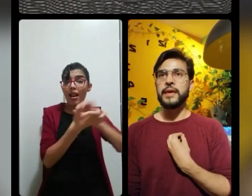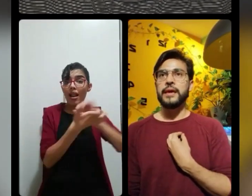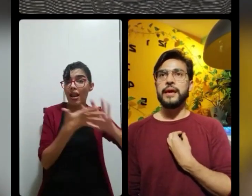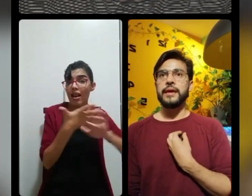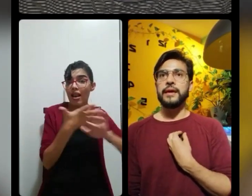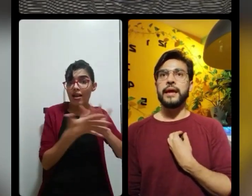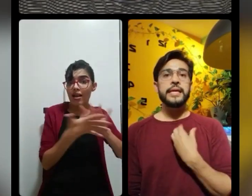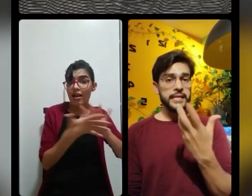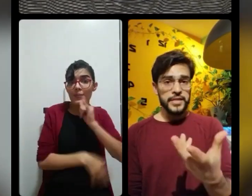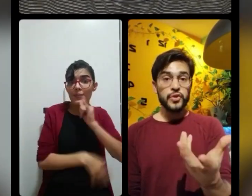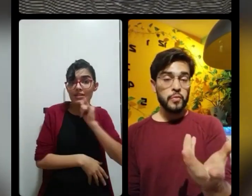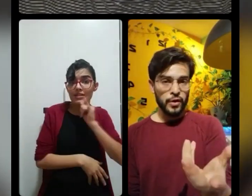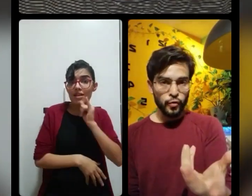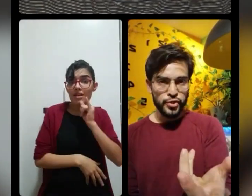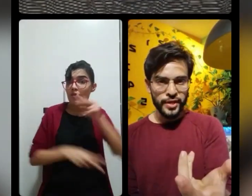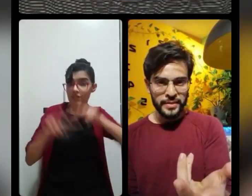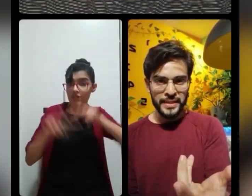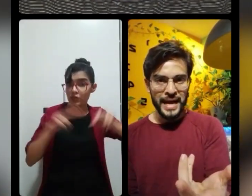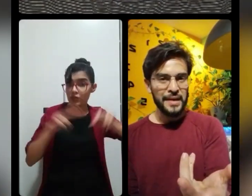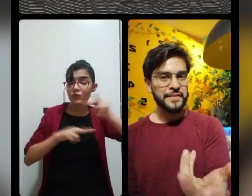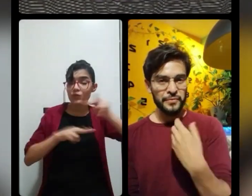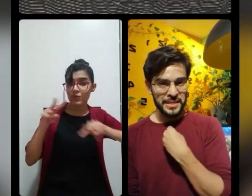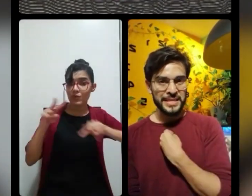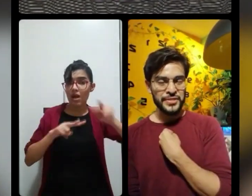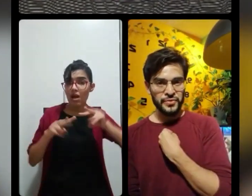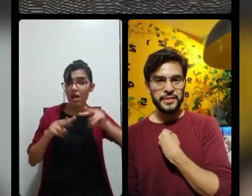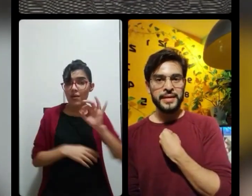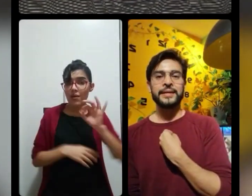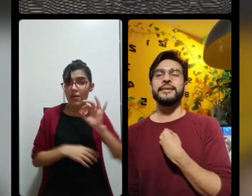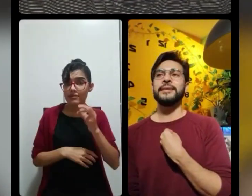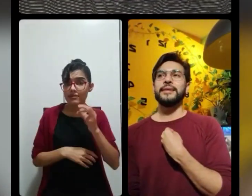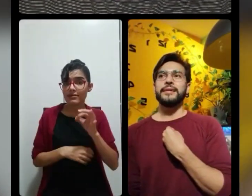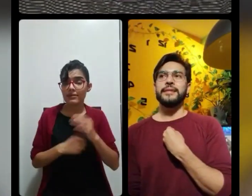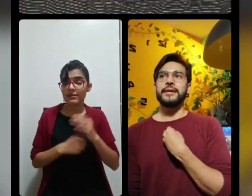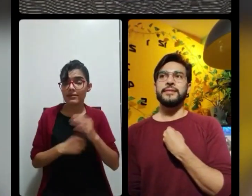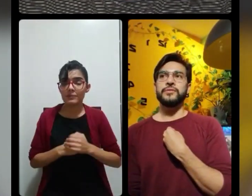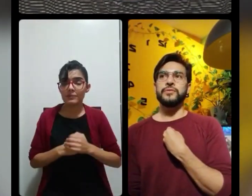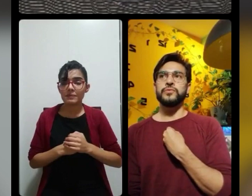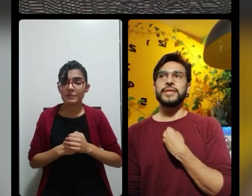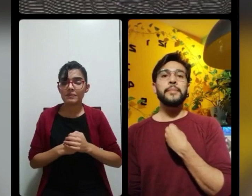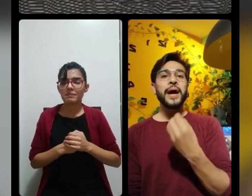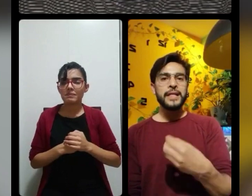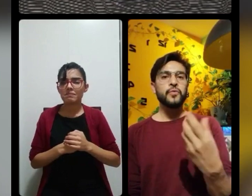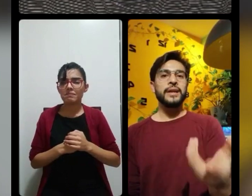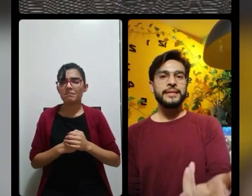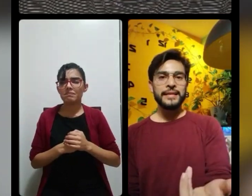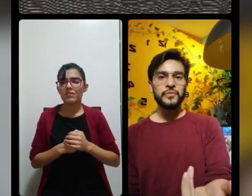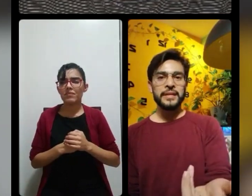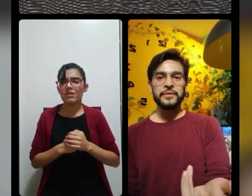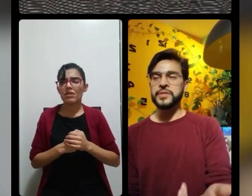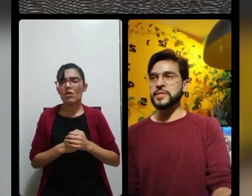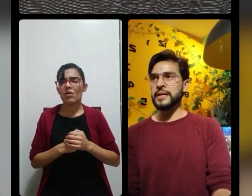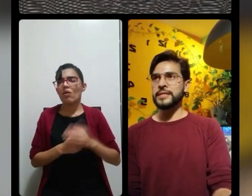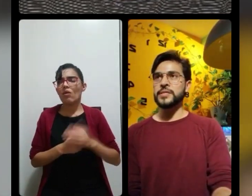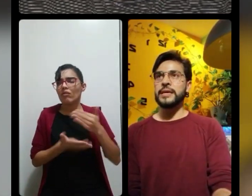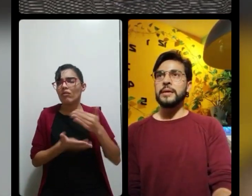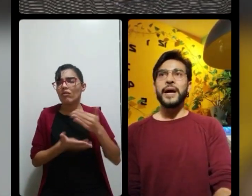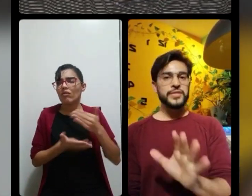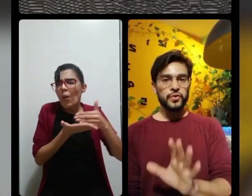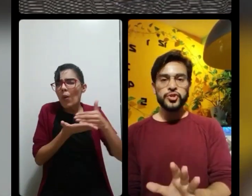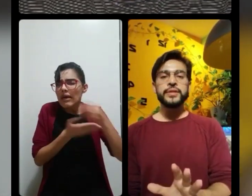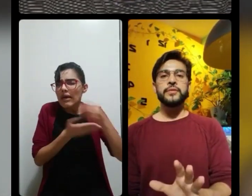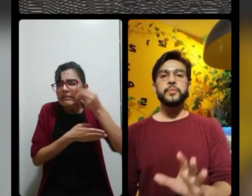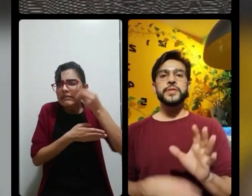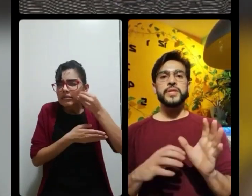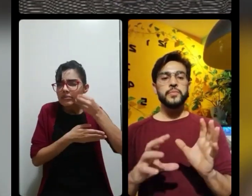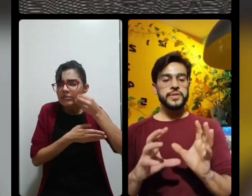professor. Isso é uma angústia que me dava no início do trabalho com a literatura em língua de sinais.